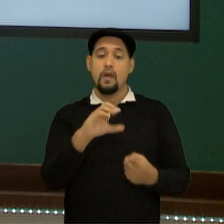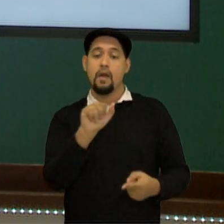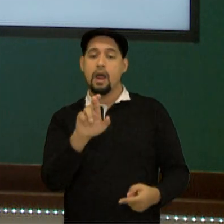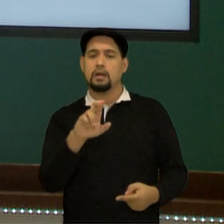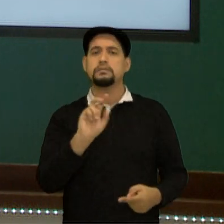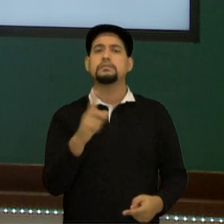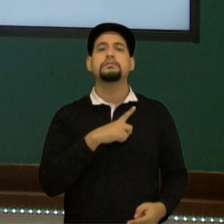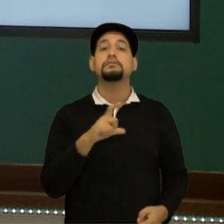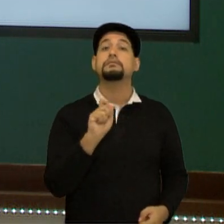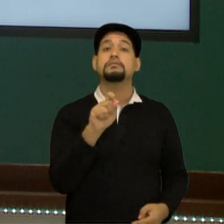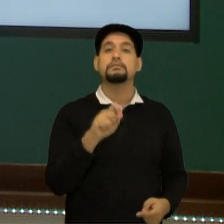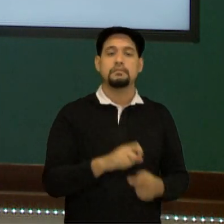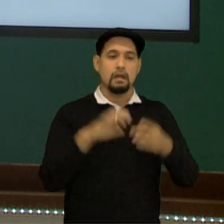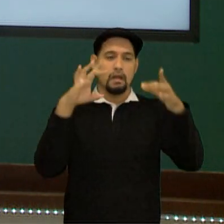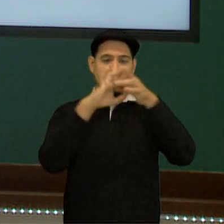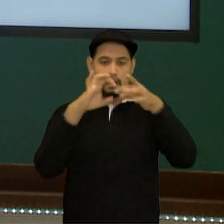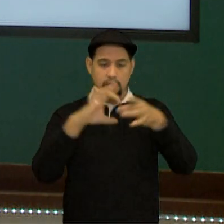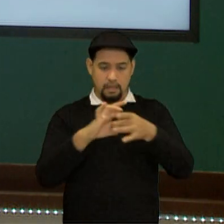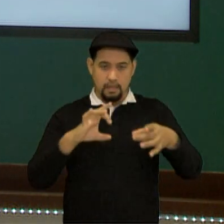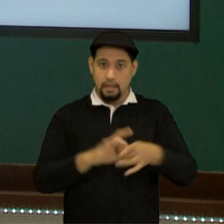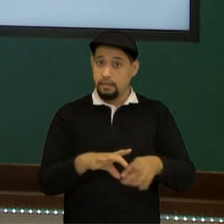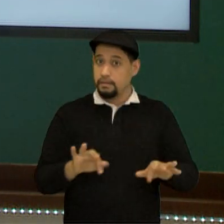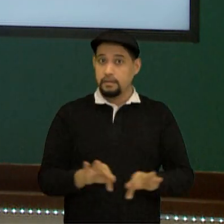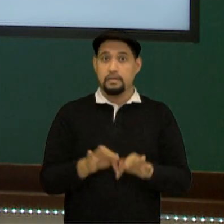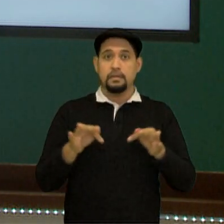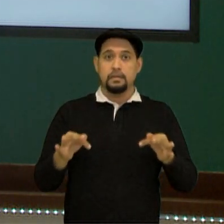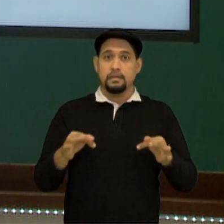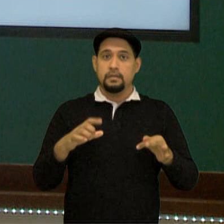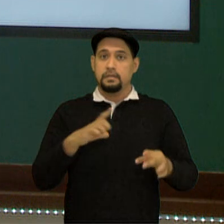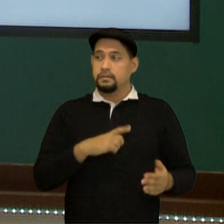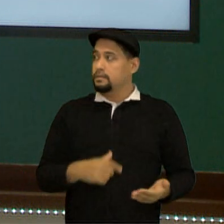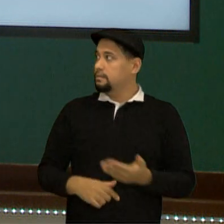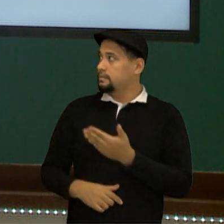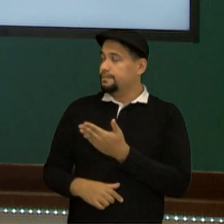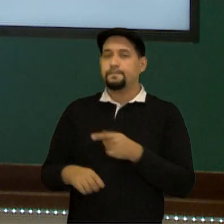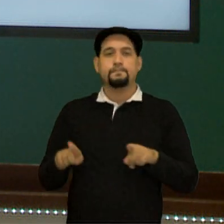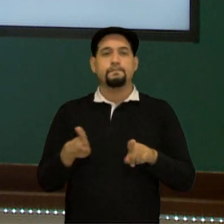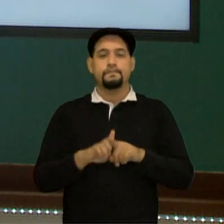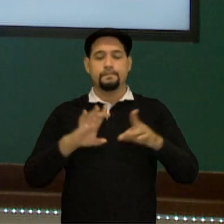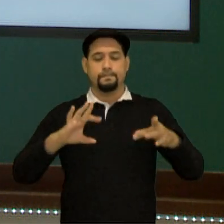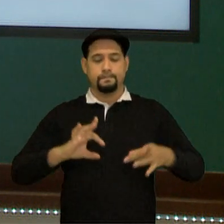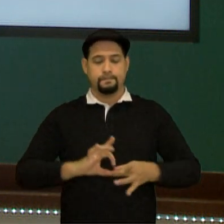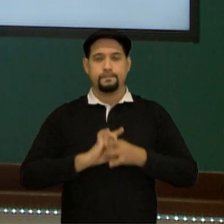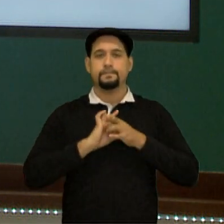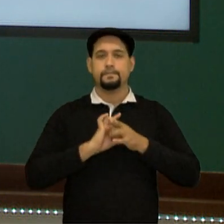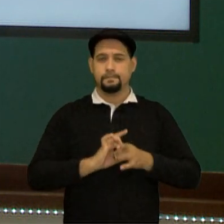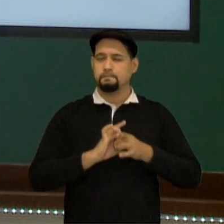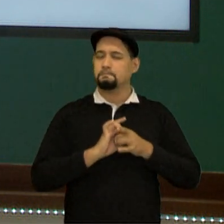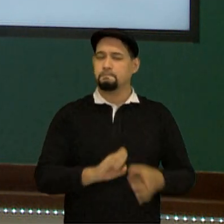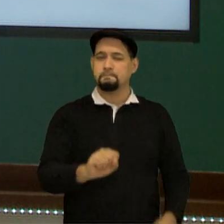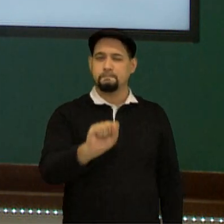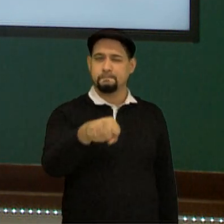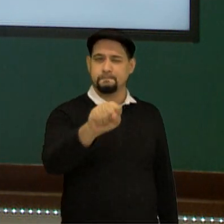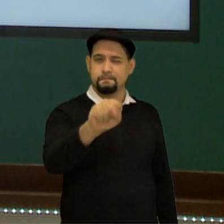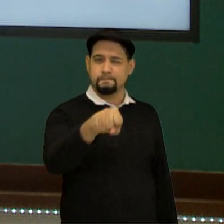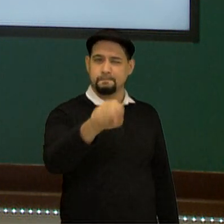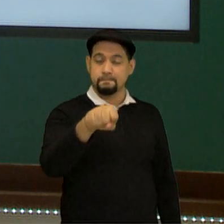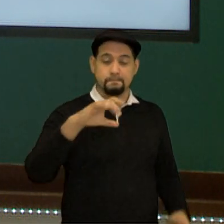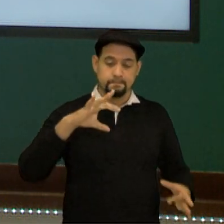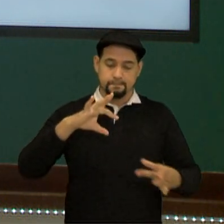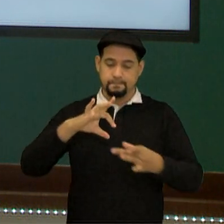nós vamos ter apenas ligações simples. E esta cadeia, ela é fechada, sim,